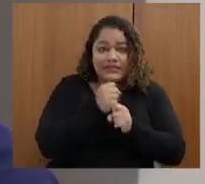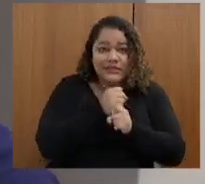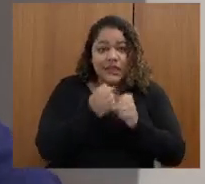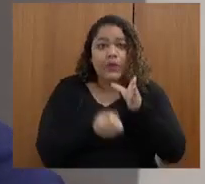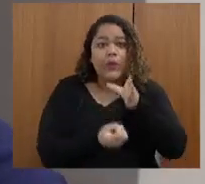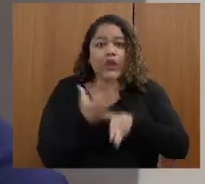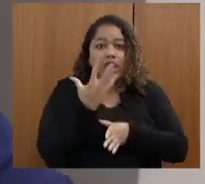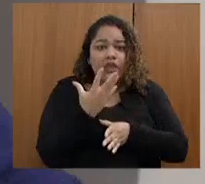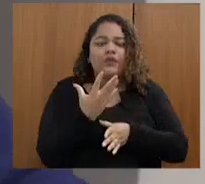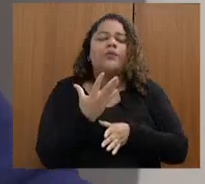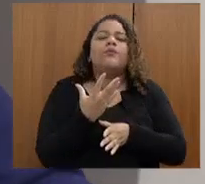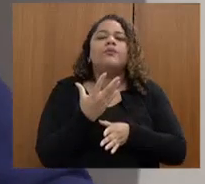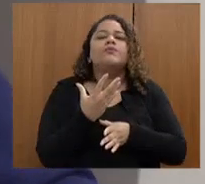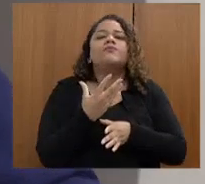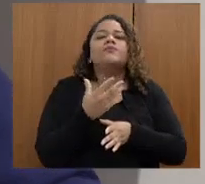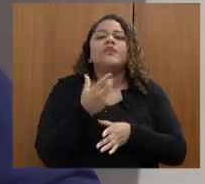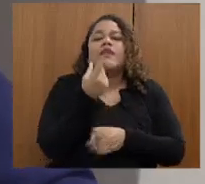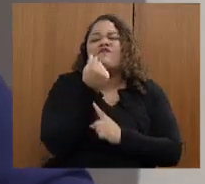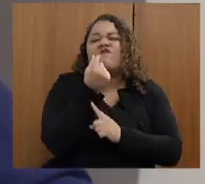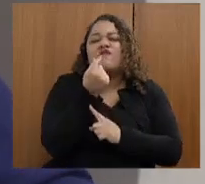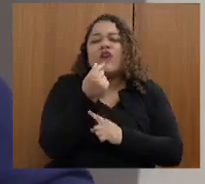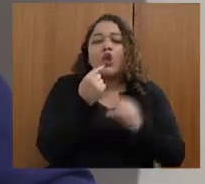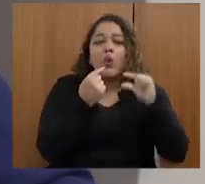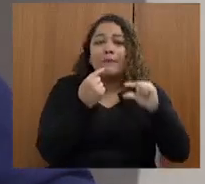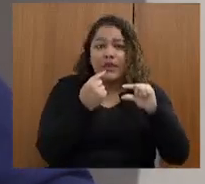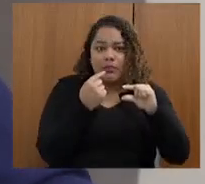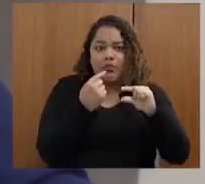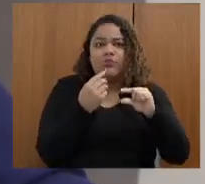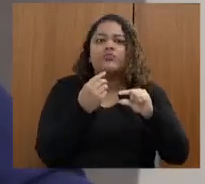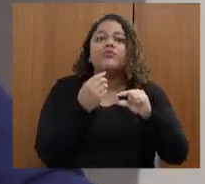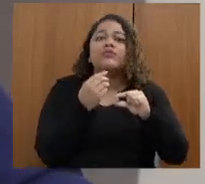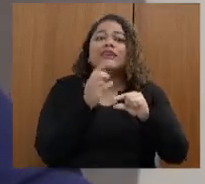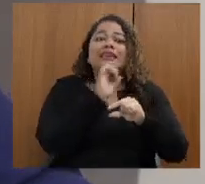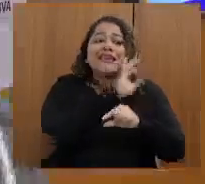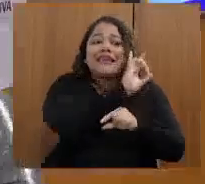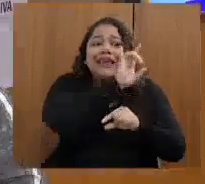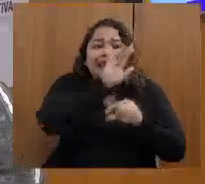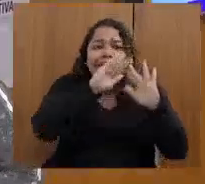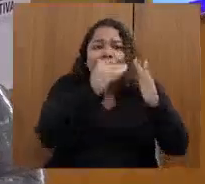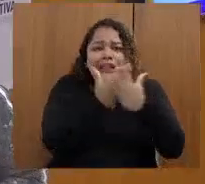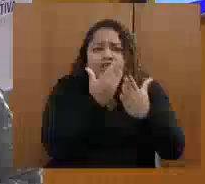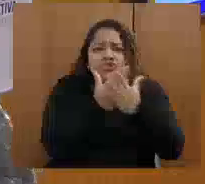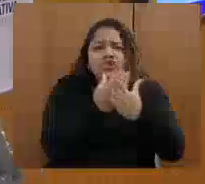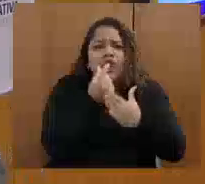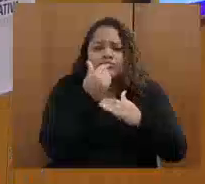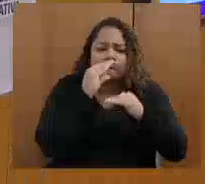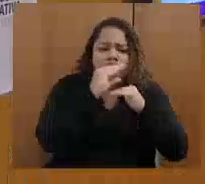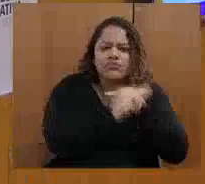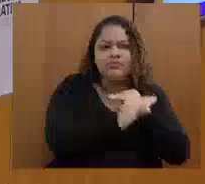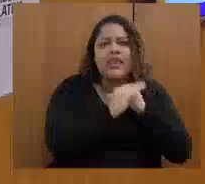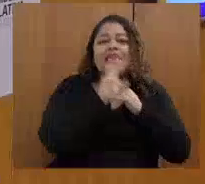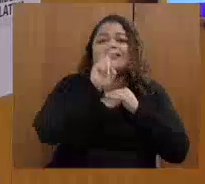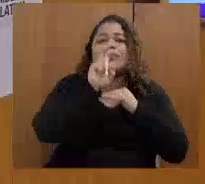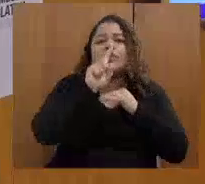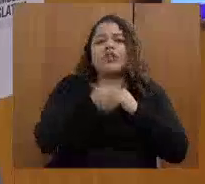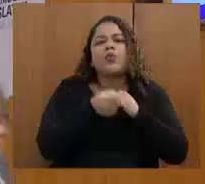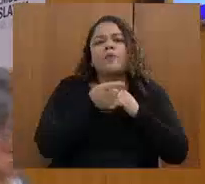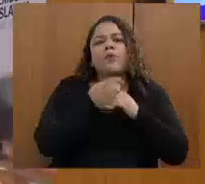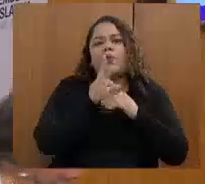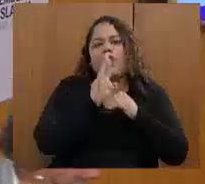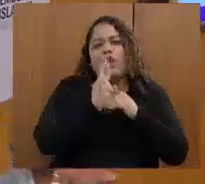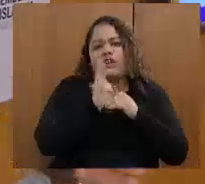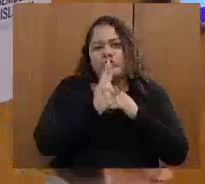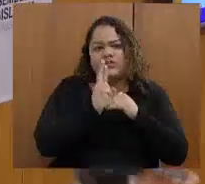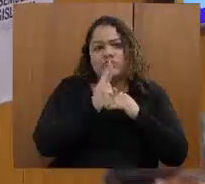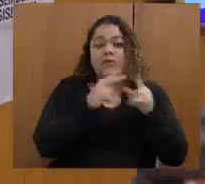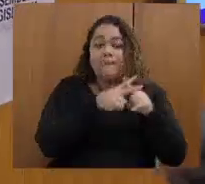um valor mínimo que cada escola recebe independente do número de estudantes que é o valor de 51 mil reais